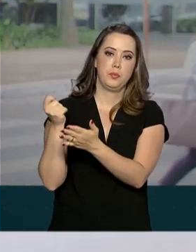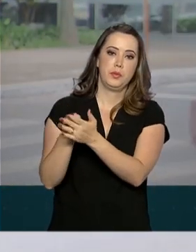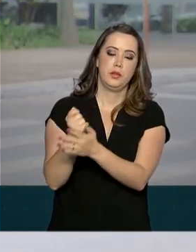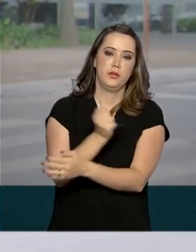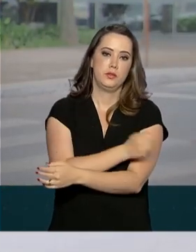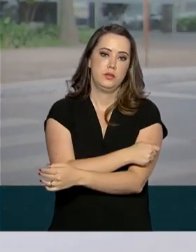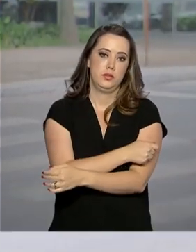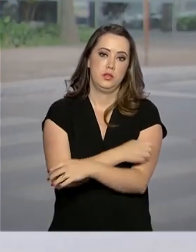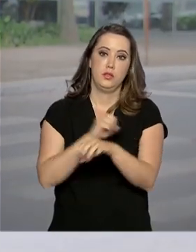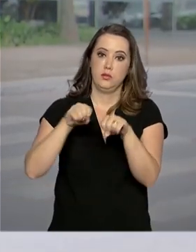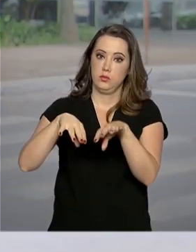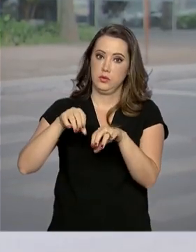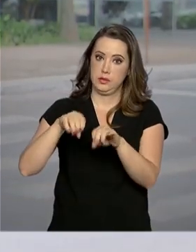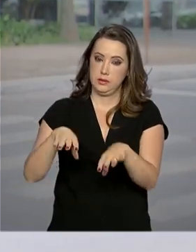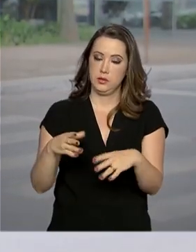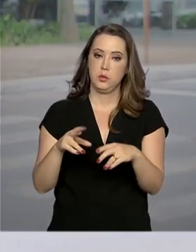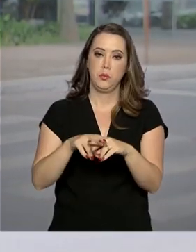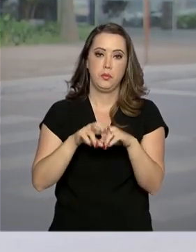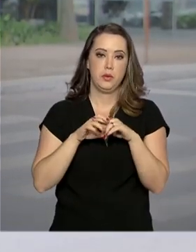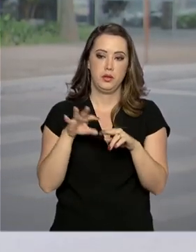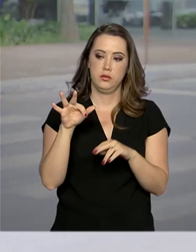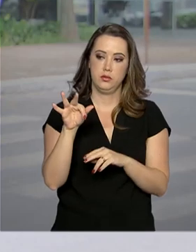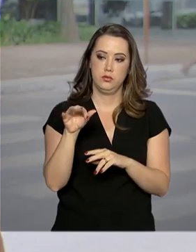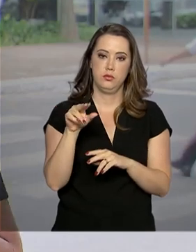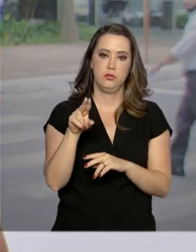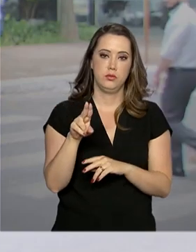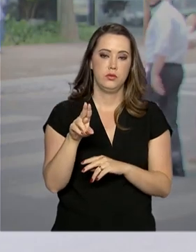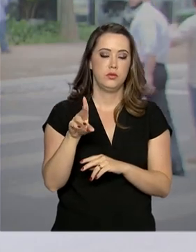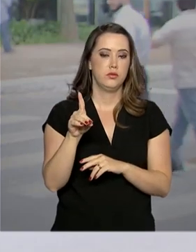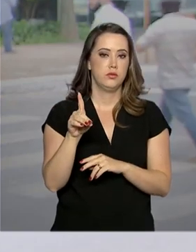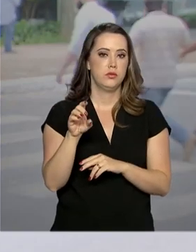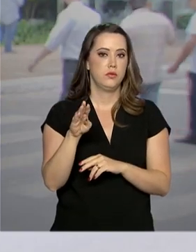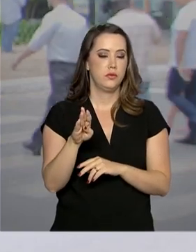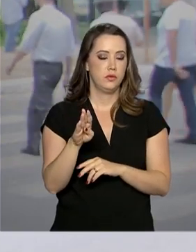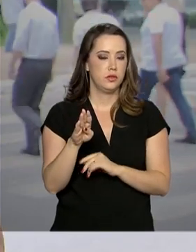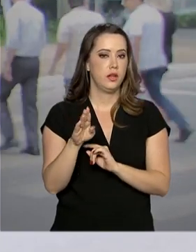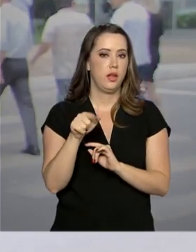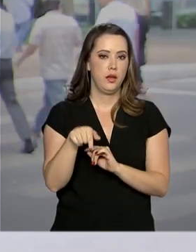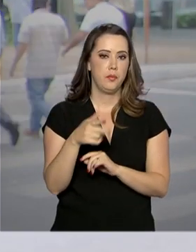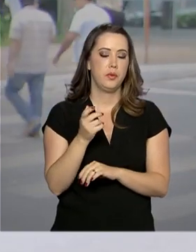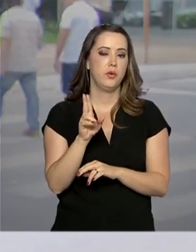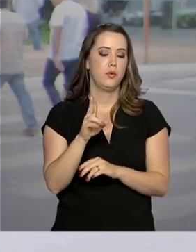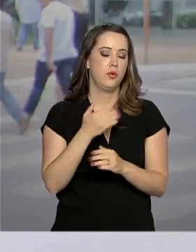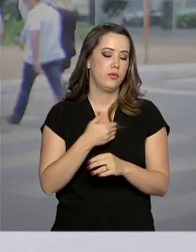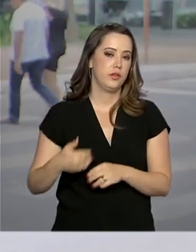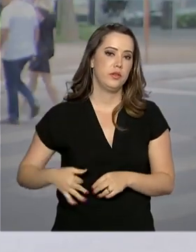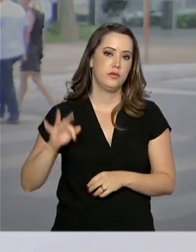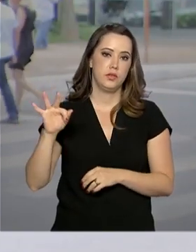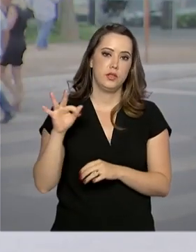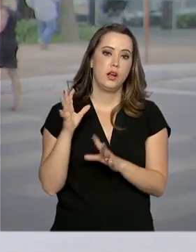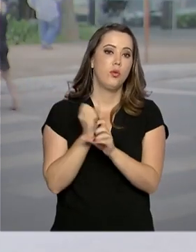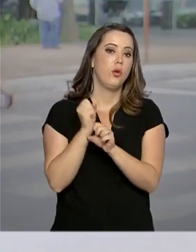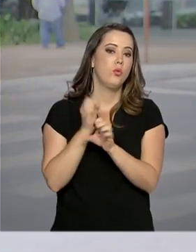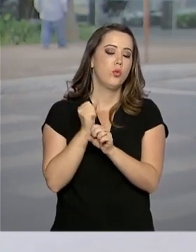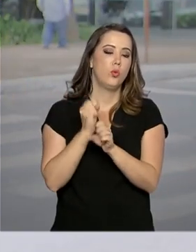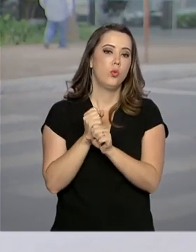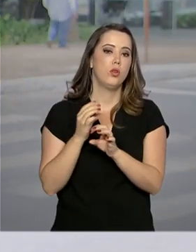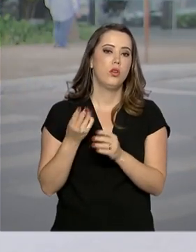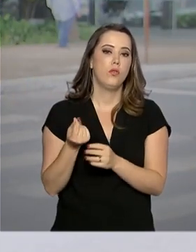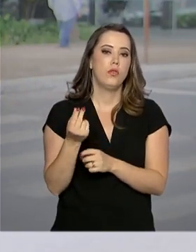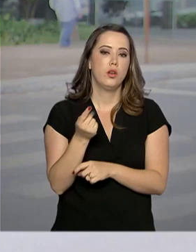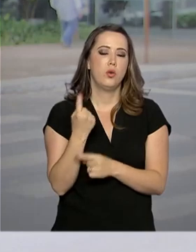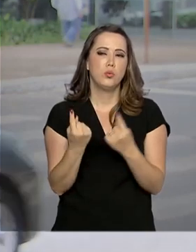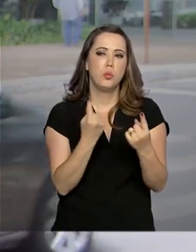alunos das escolas públicas por meio do fundeb a união calcula o custo de cada aluno e estipula o total a ser